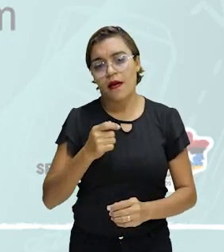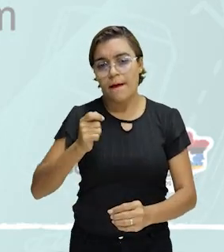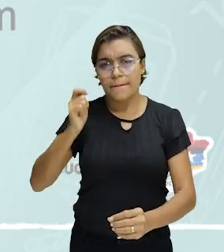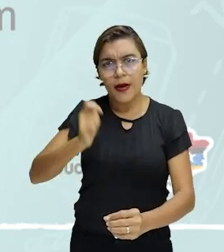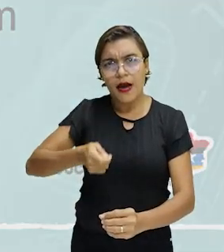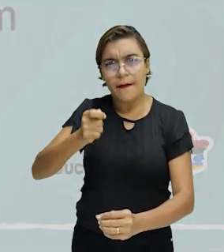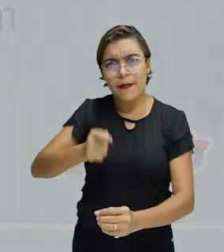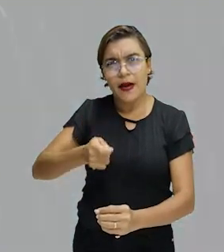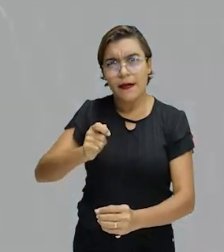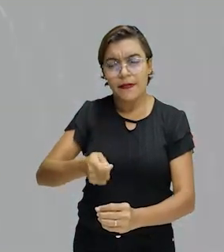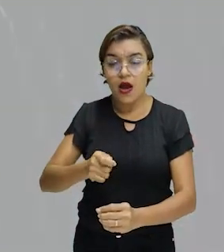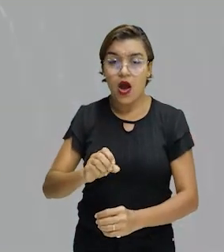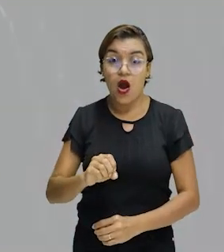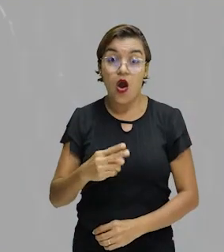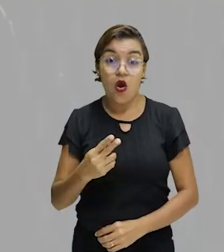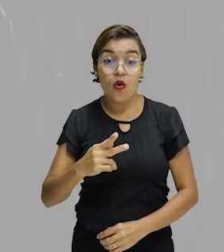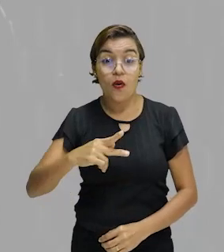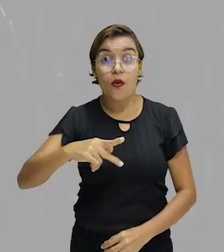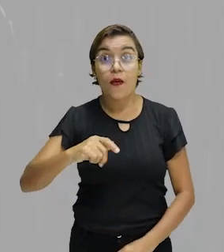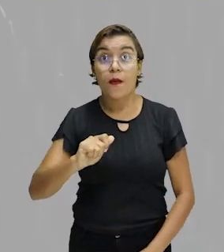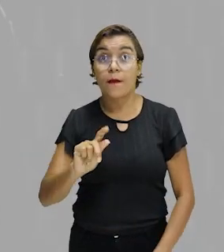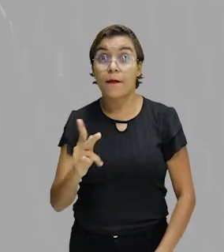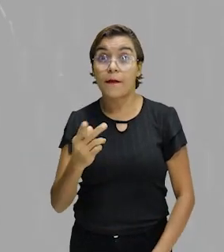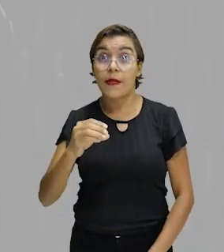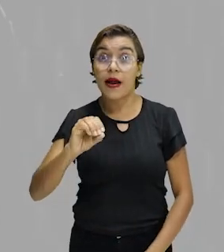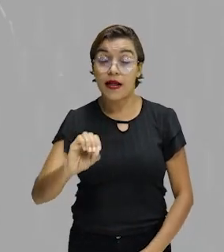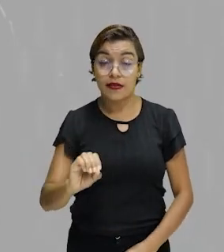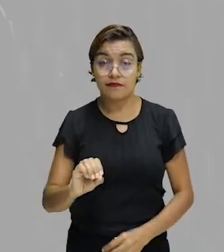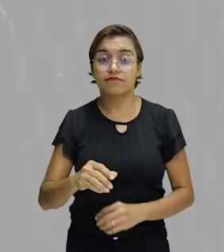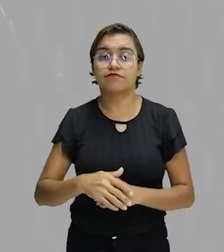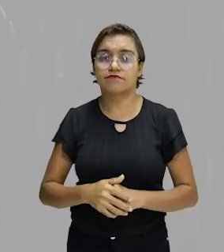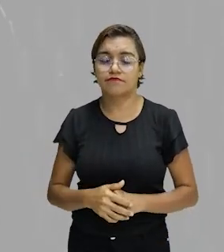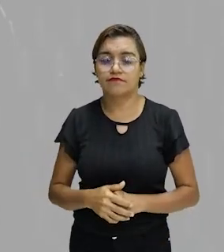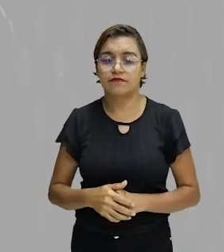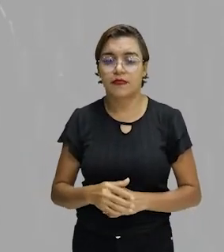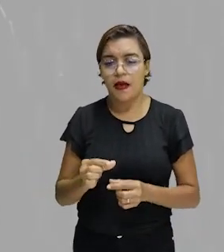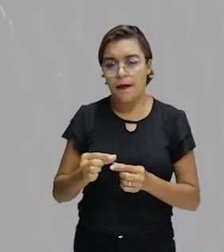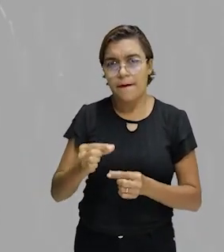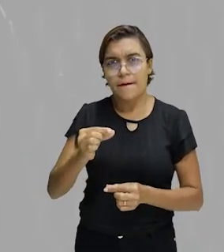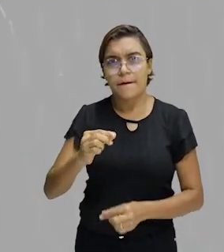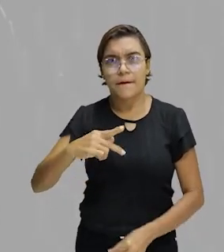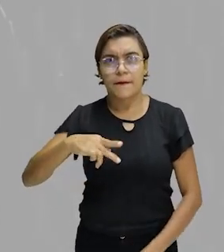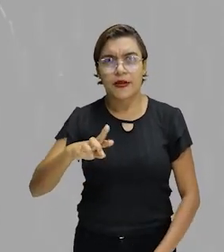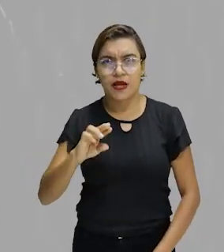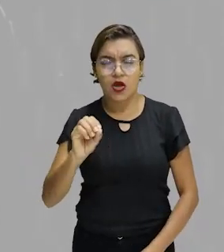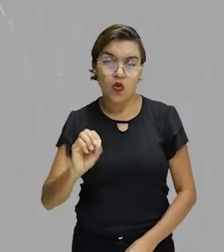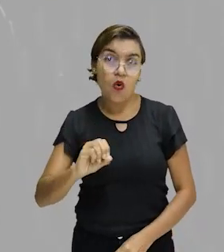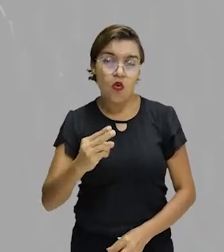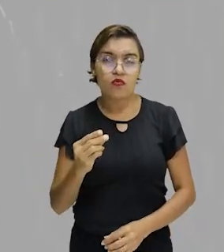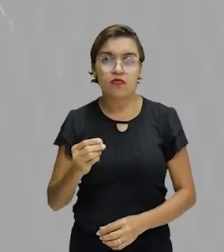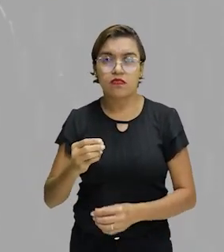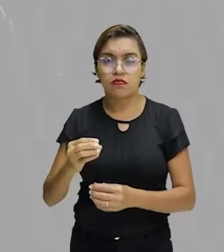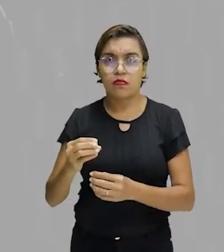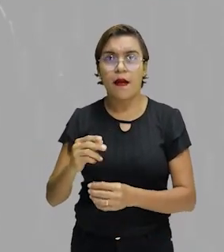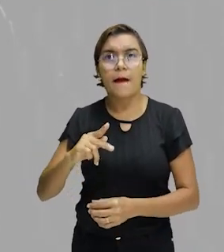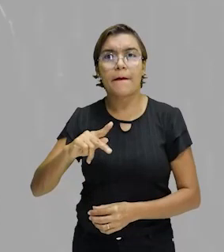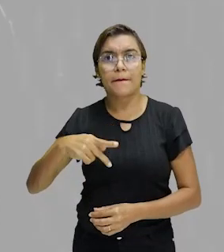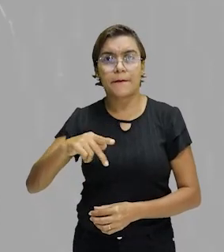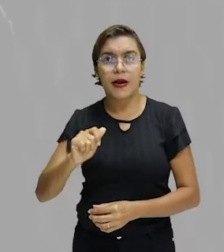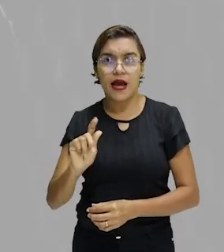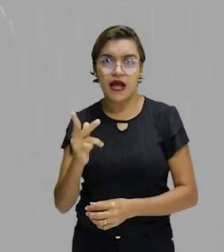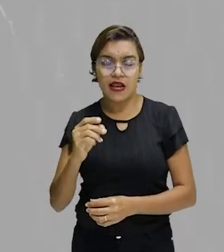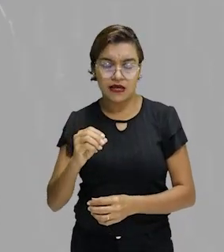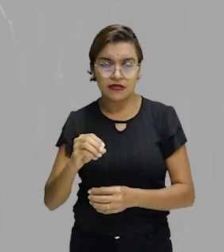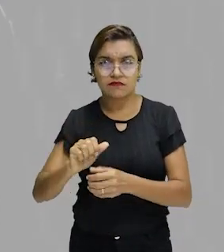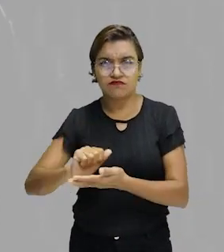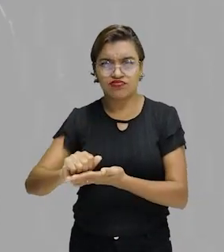de palhinha de aço, né? Palha de aço. E a temperatura onde essas